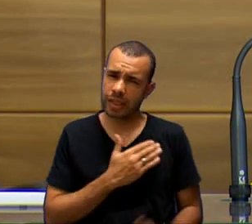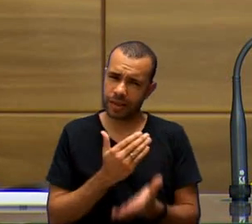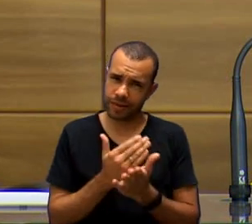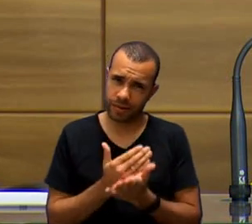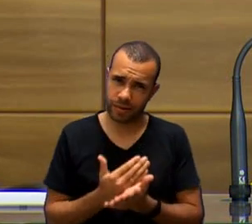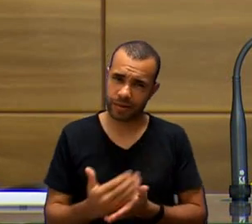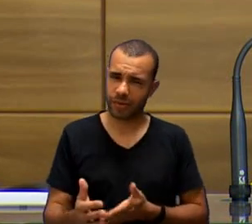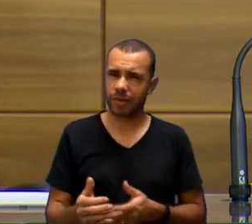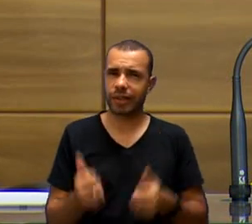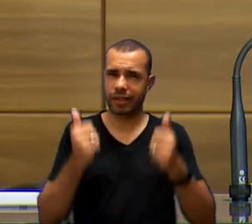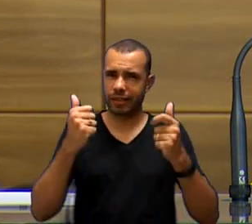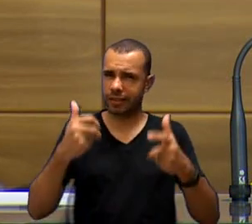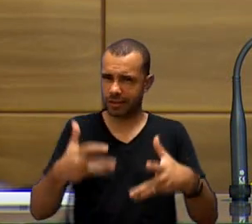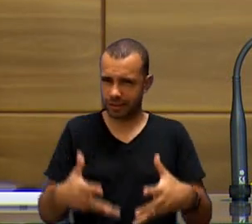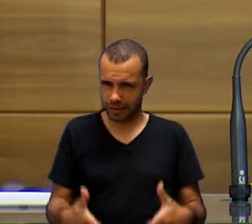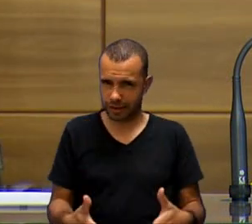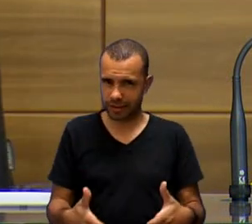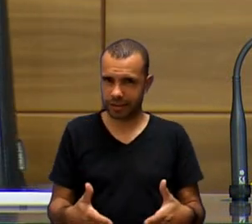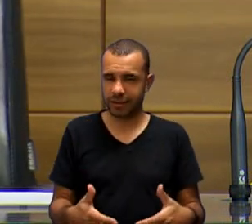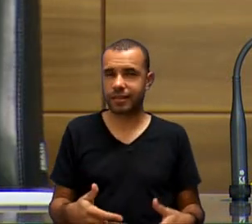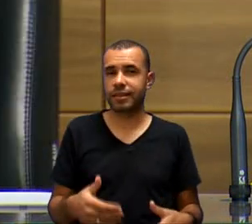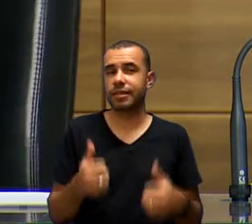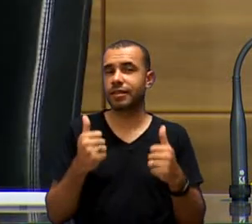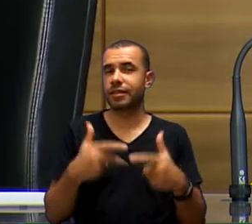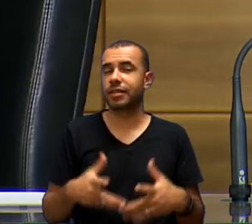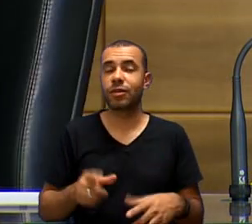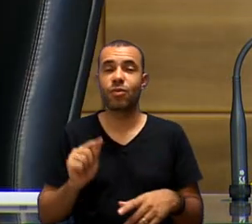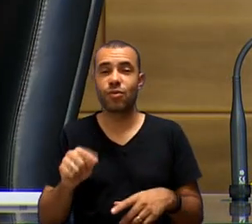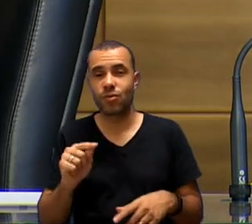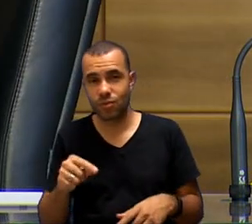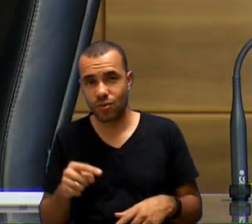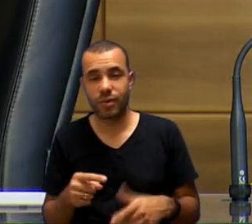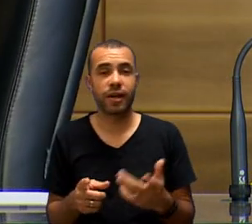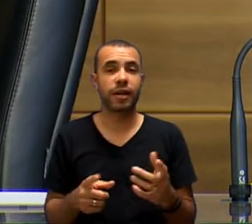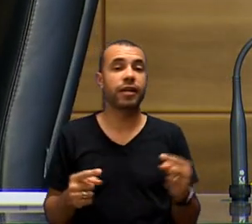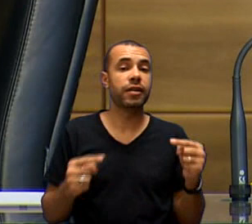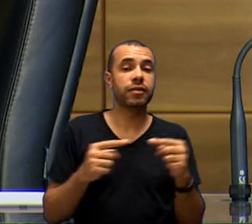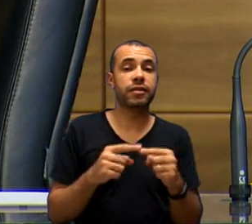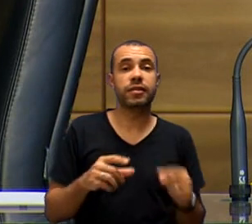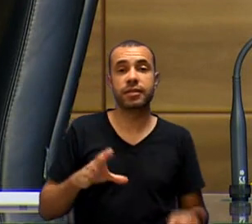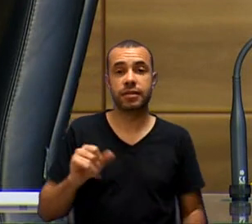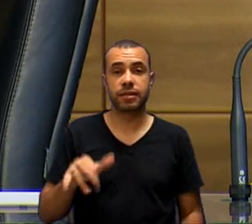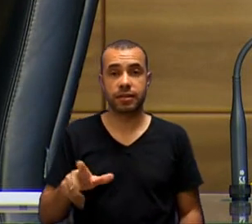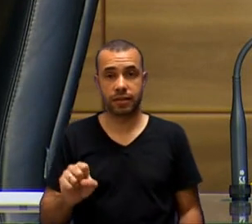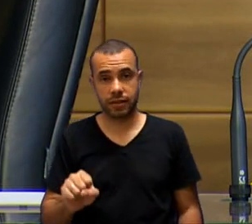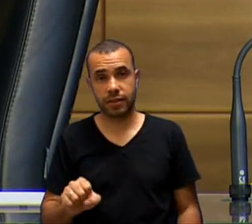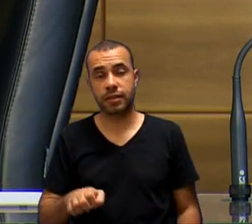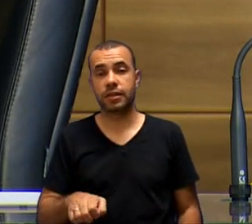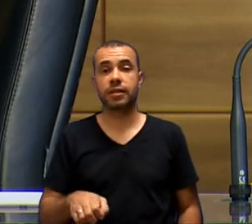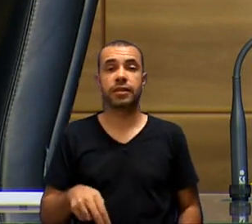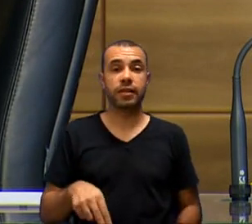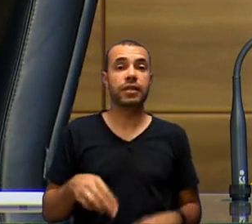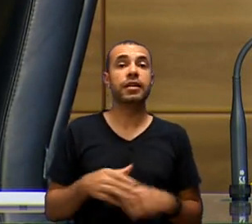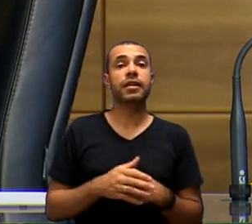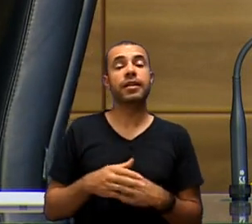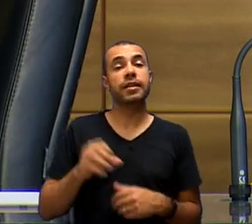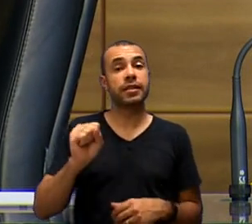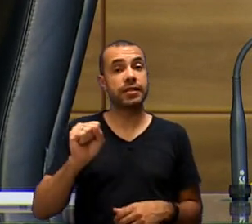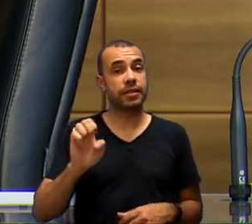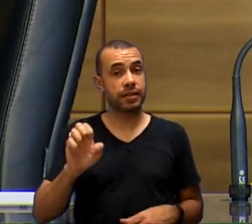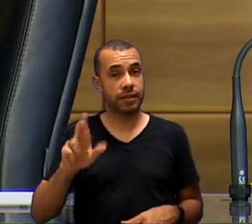uma justificativa a respeito da Serim, que é a Secretaria de Relações,